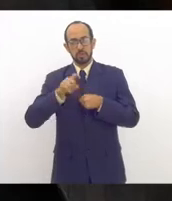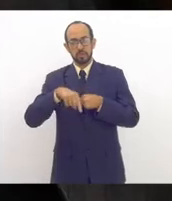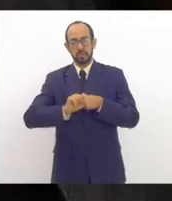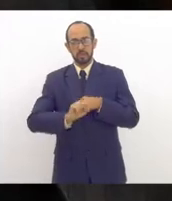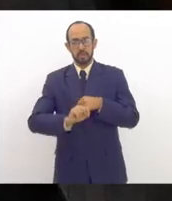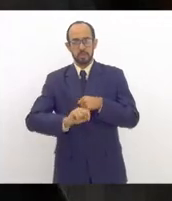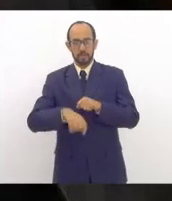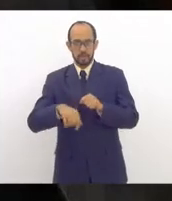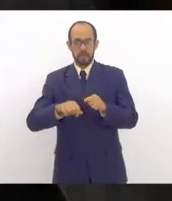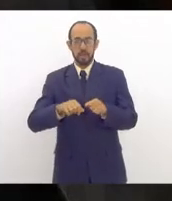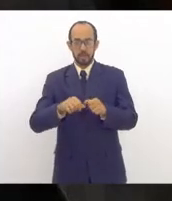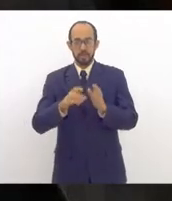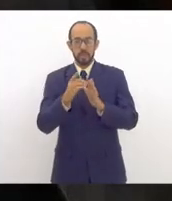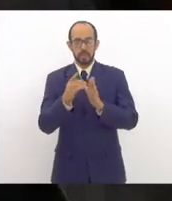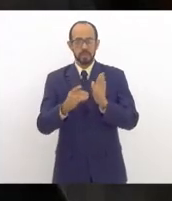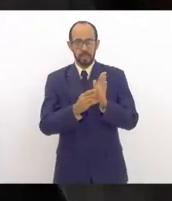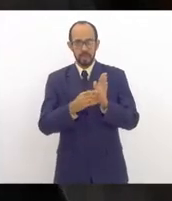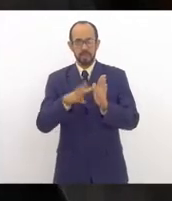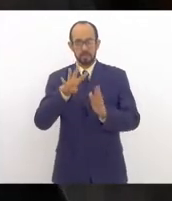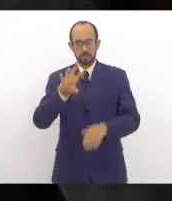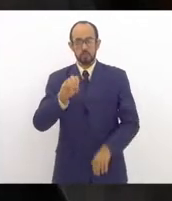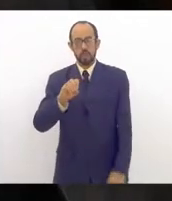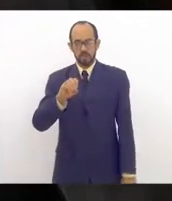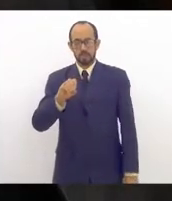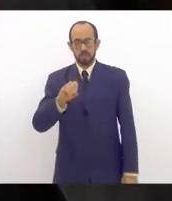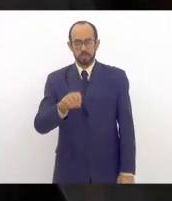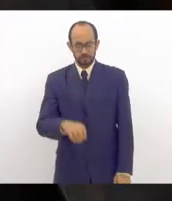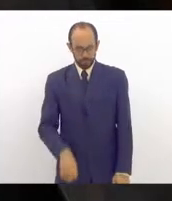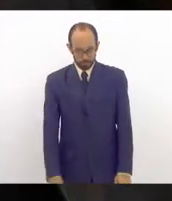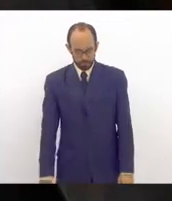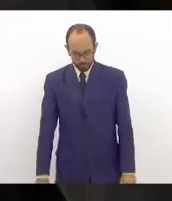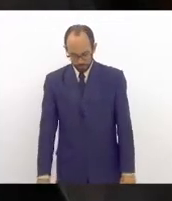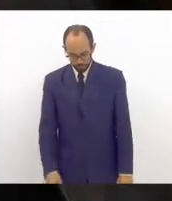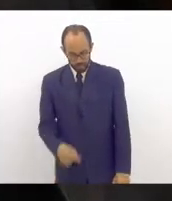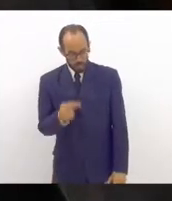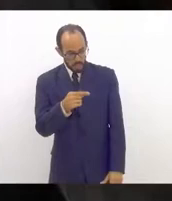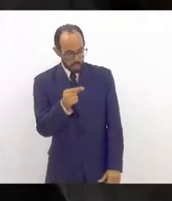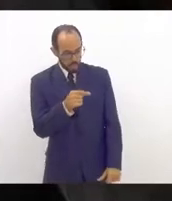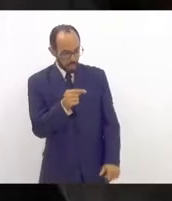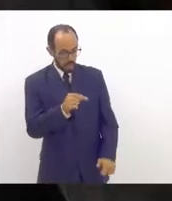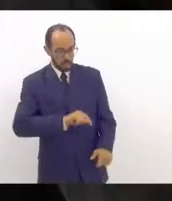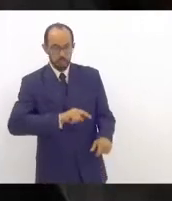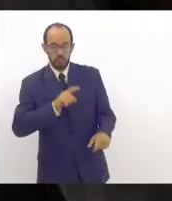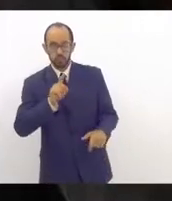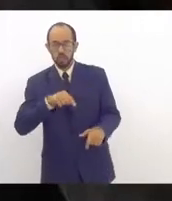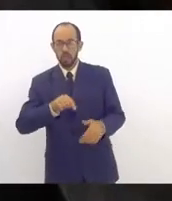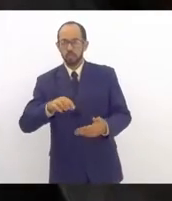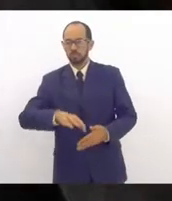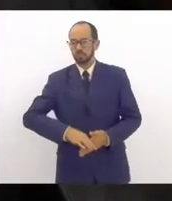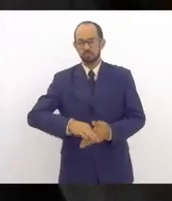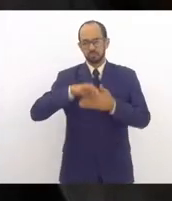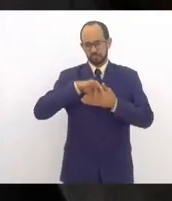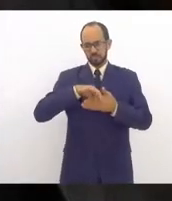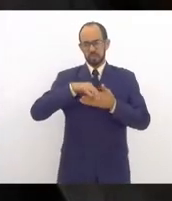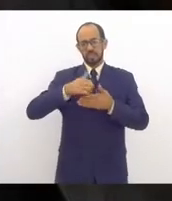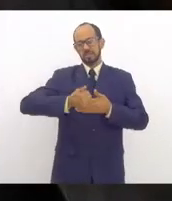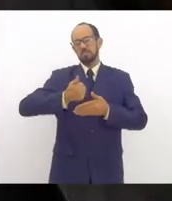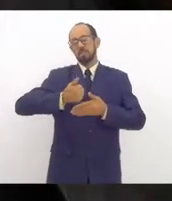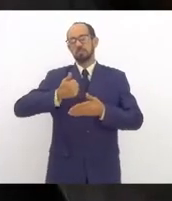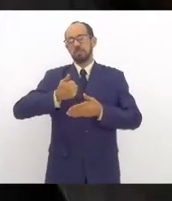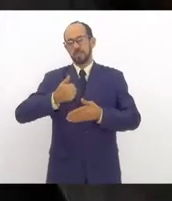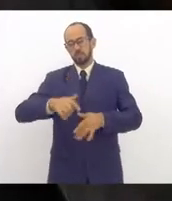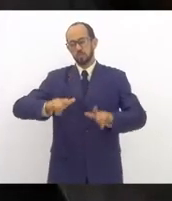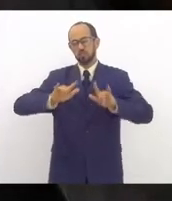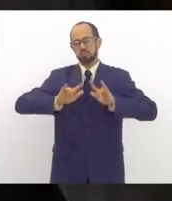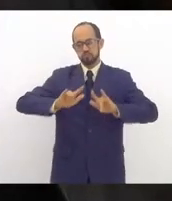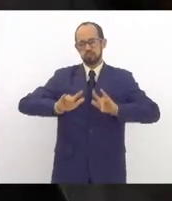década de 40 como a que me referir e ele foi um dos Pioneiros do rock